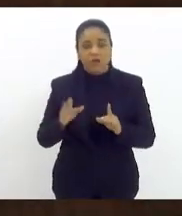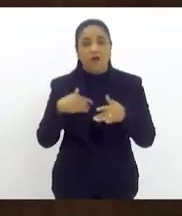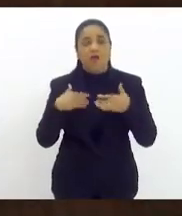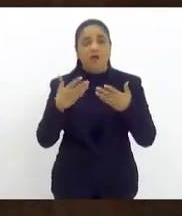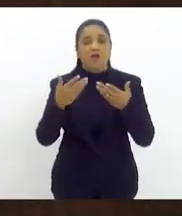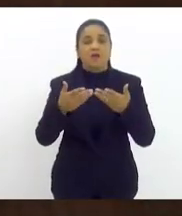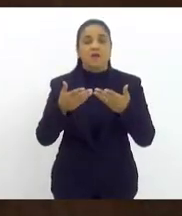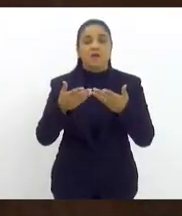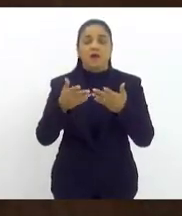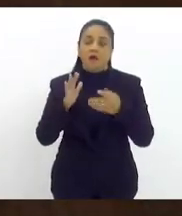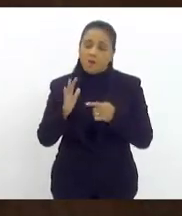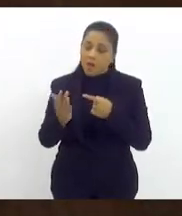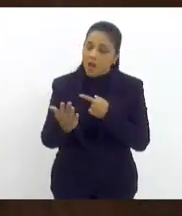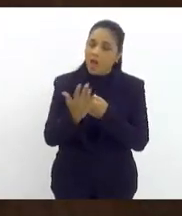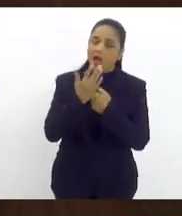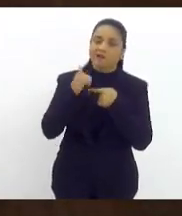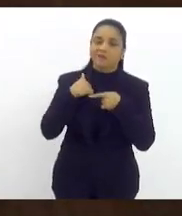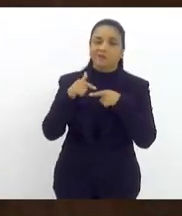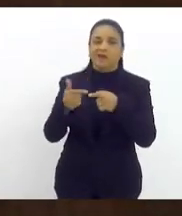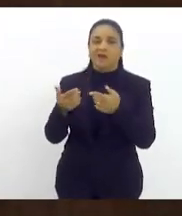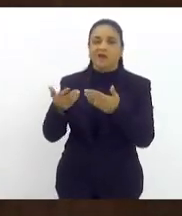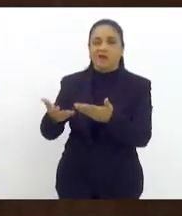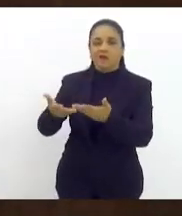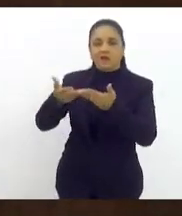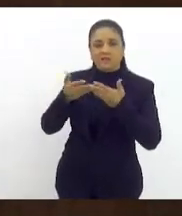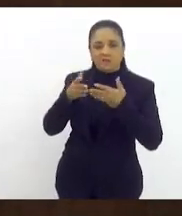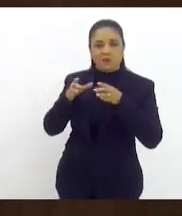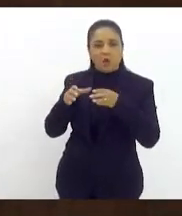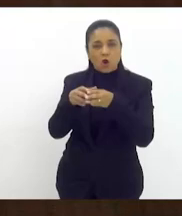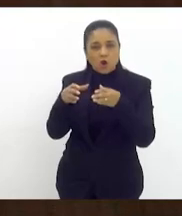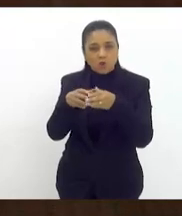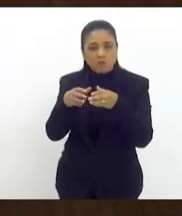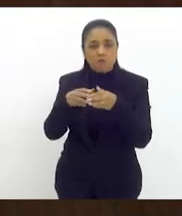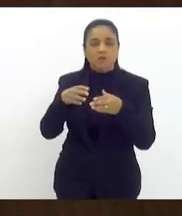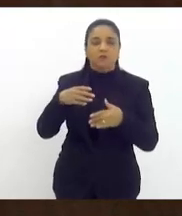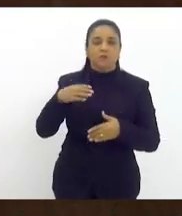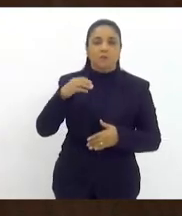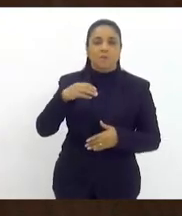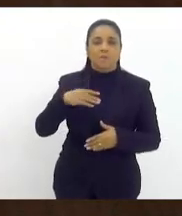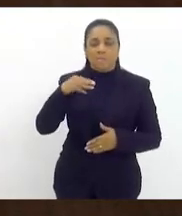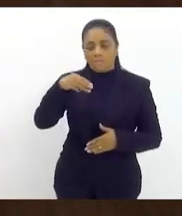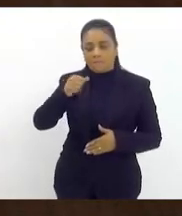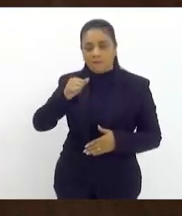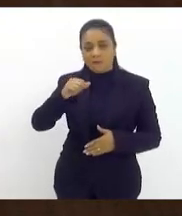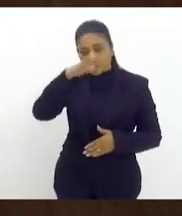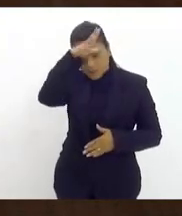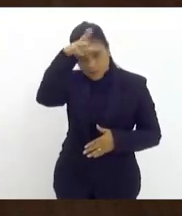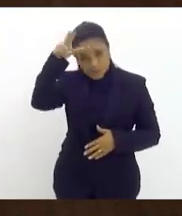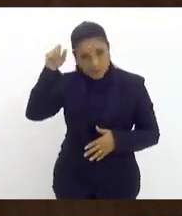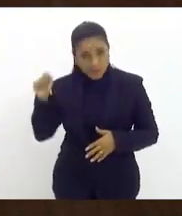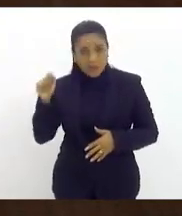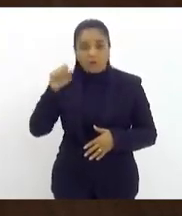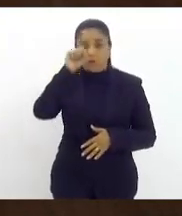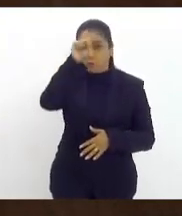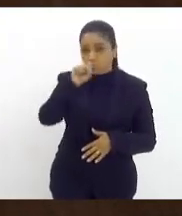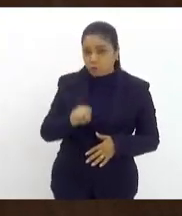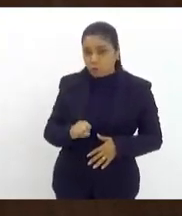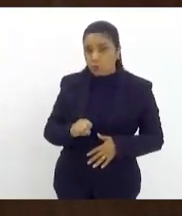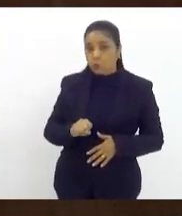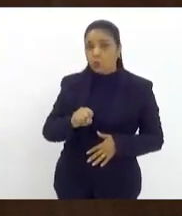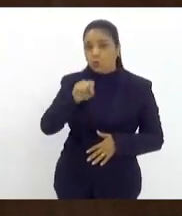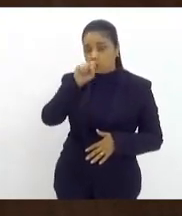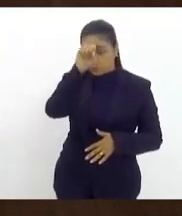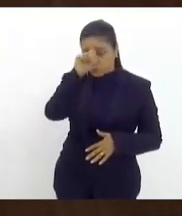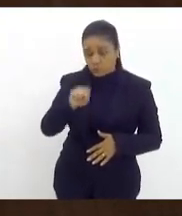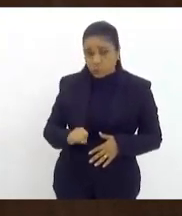o Brasil, de Manaus, da Bahia, do sul do país, os deputados e deputadas. Dani e todos